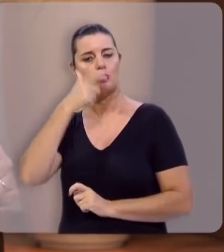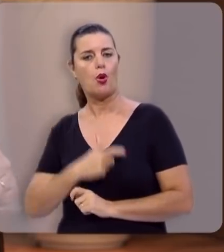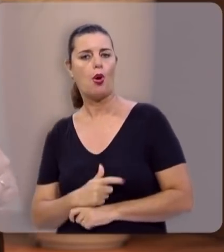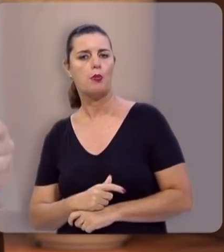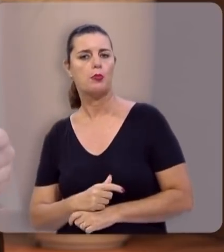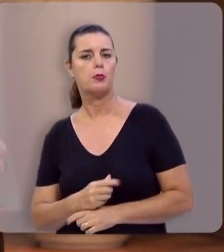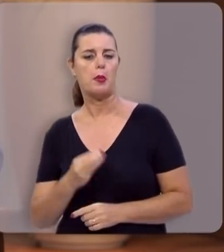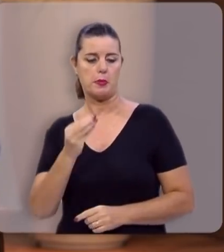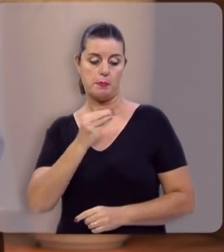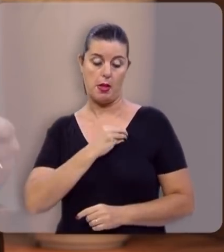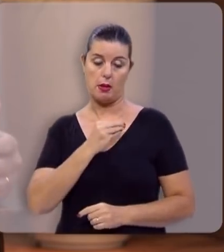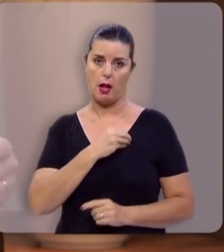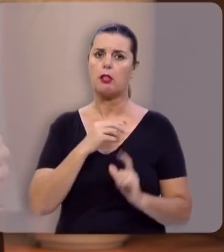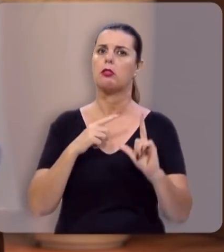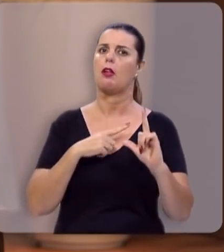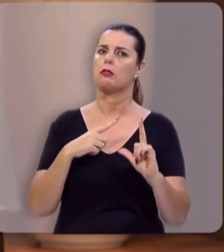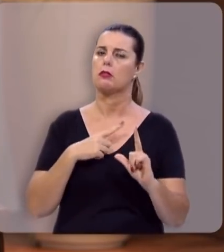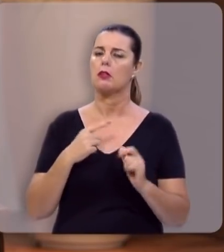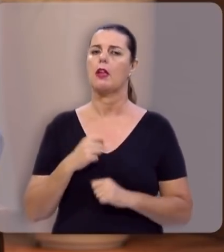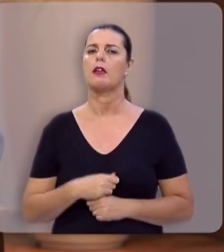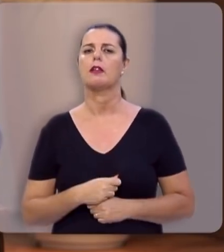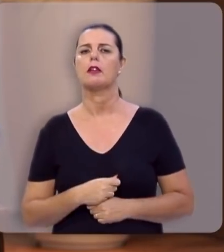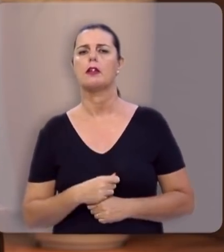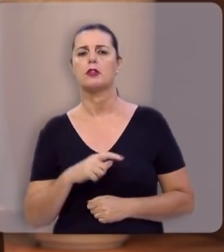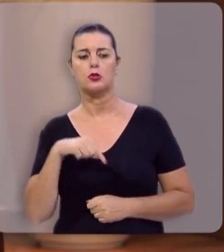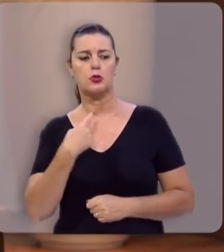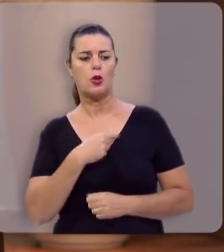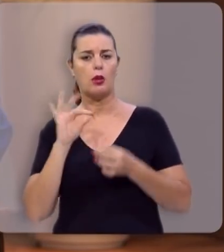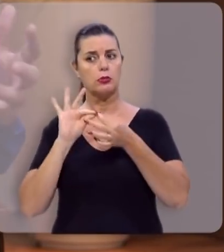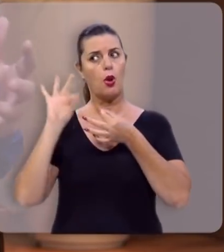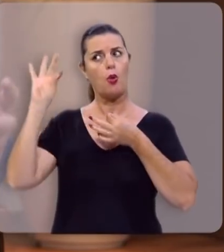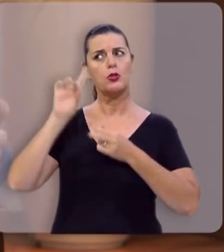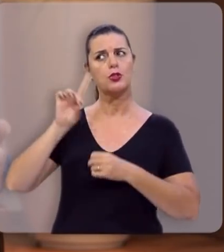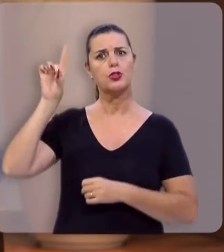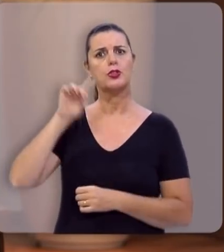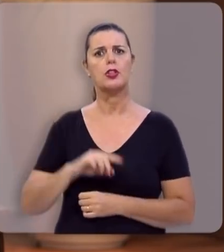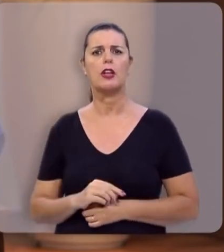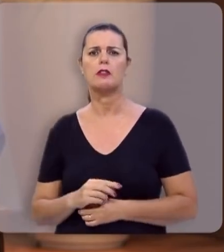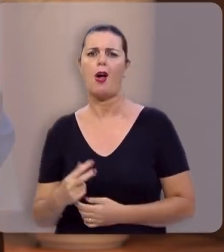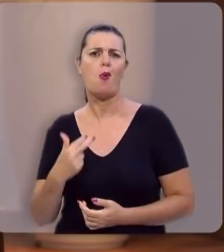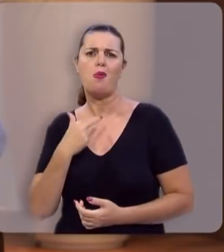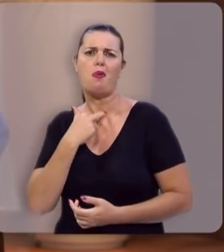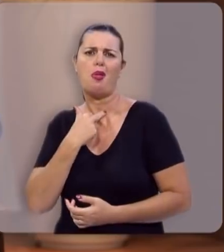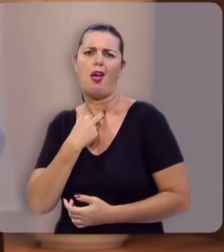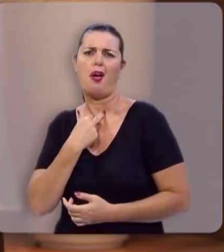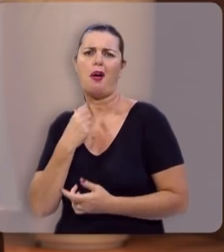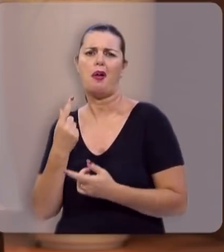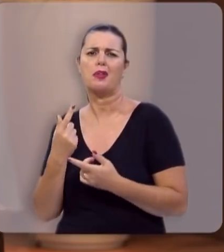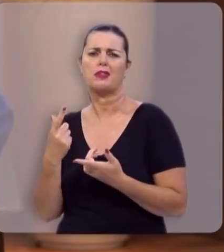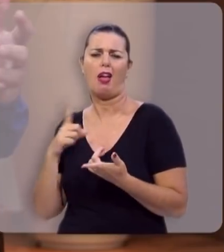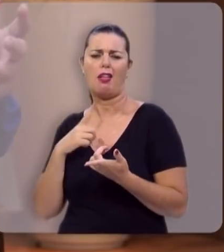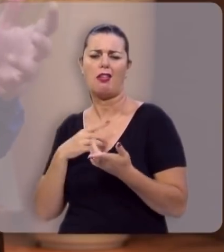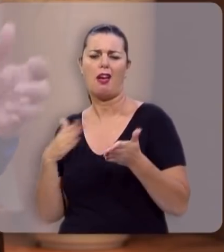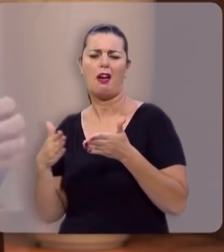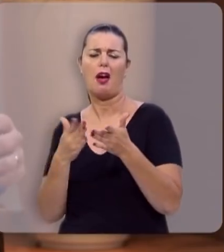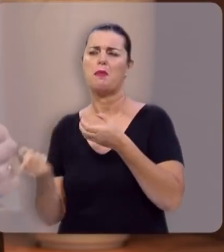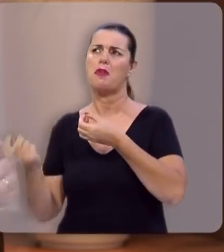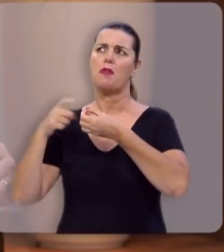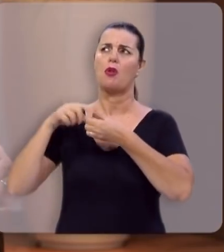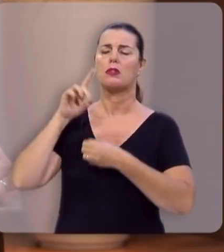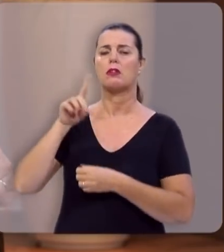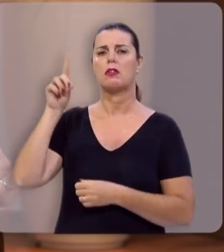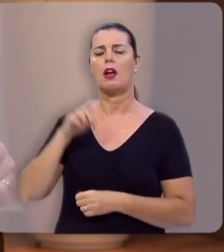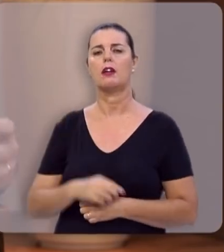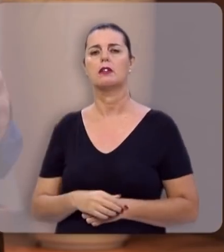nós somos, como nós somos pecadores, como estávamos distantes de Deus, incapazes de traçar qualquer caminho